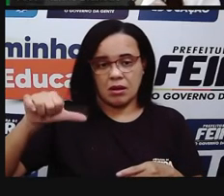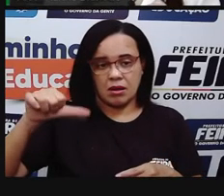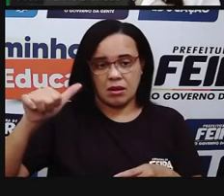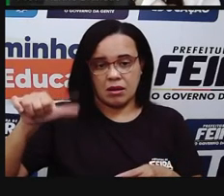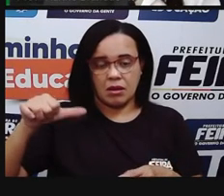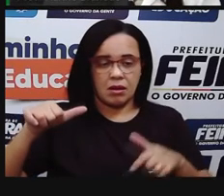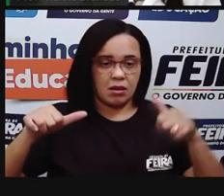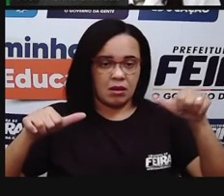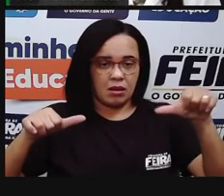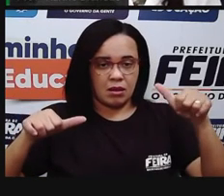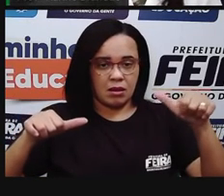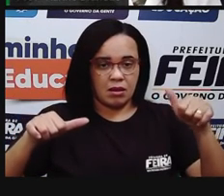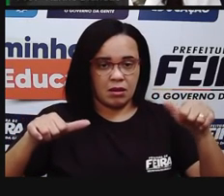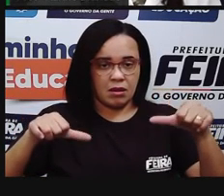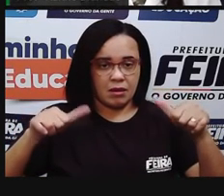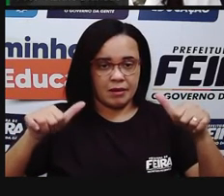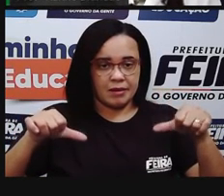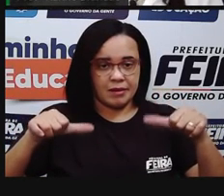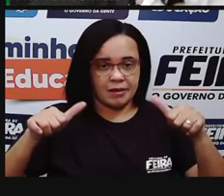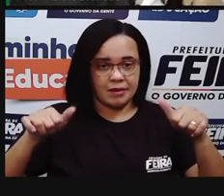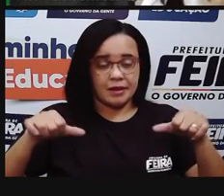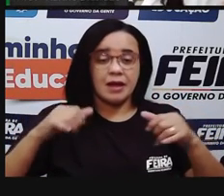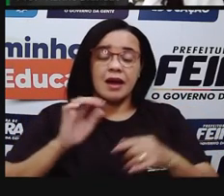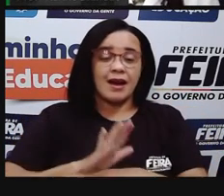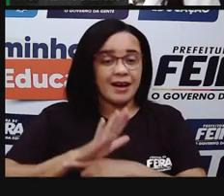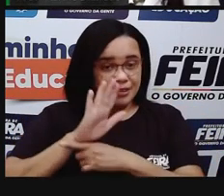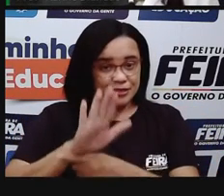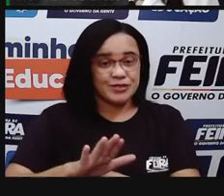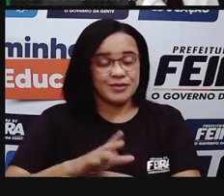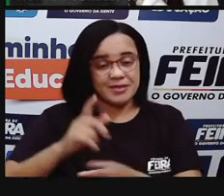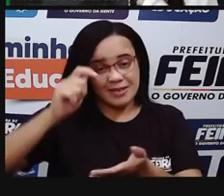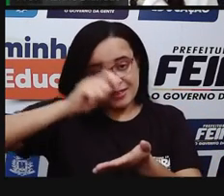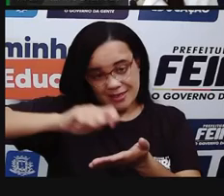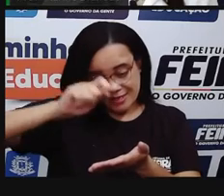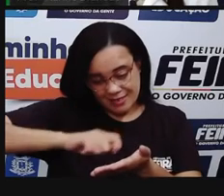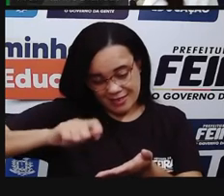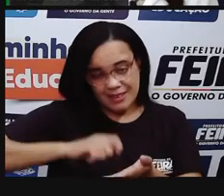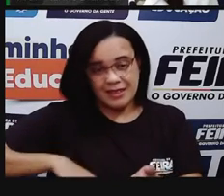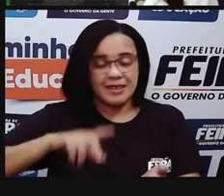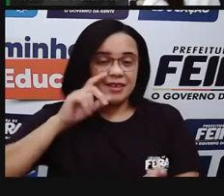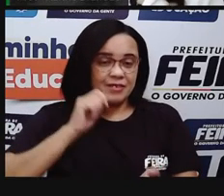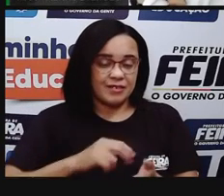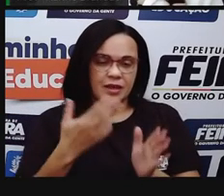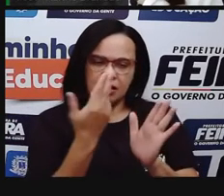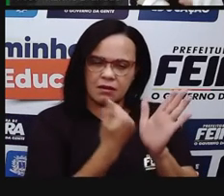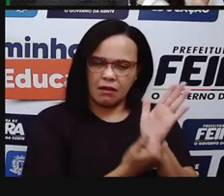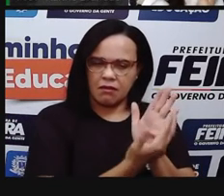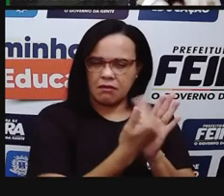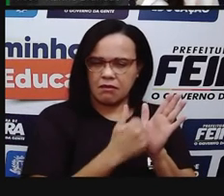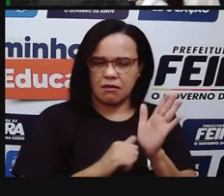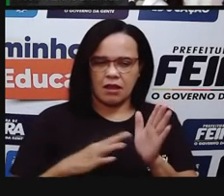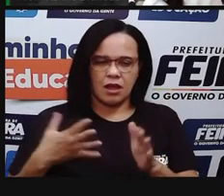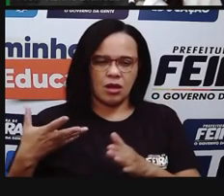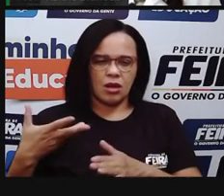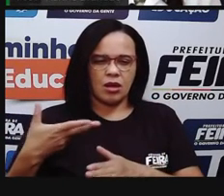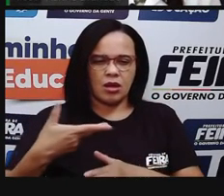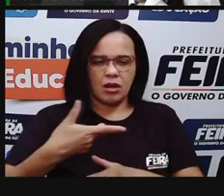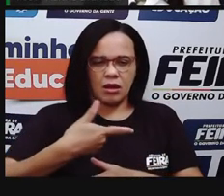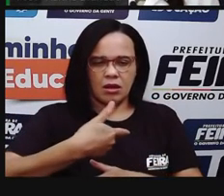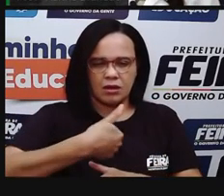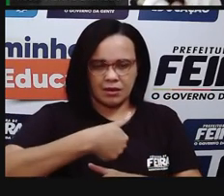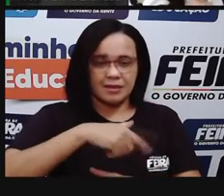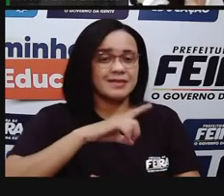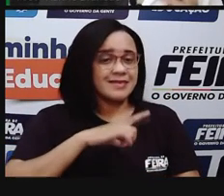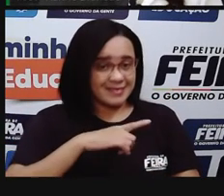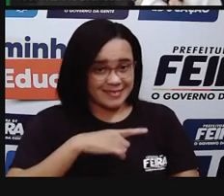se a gente consegue escrever, fazer desenhos mais elaborados, tá? Tudo isso permitiu, então,